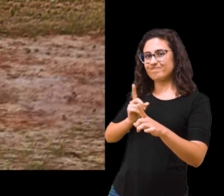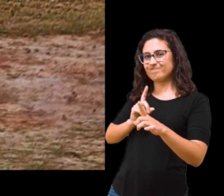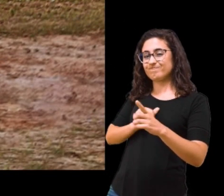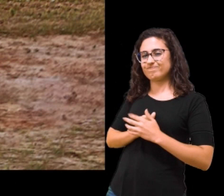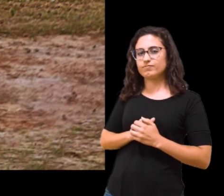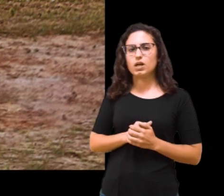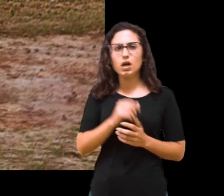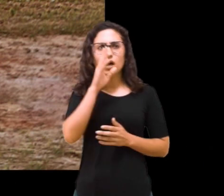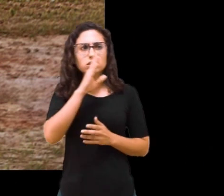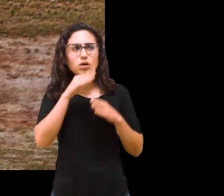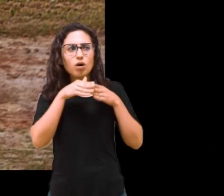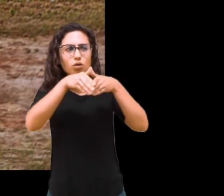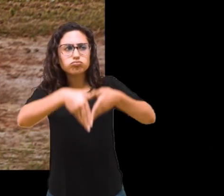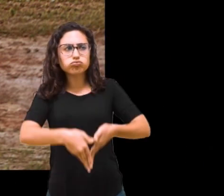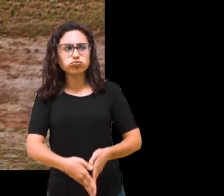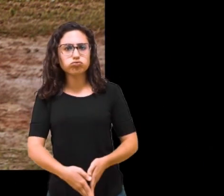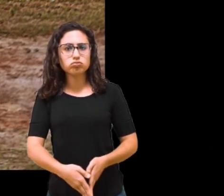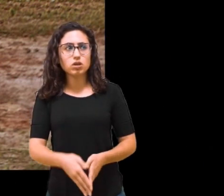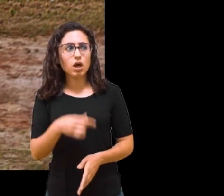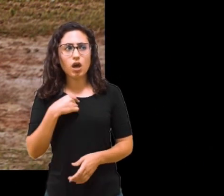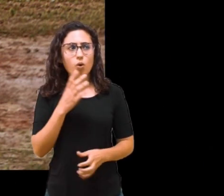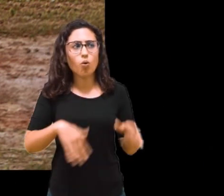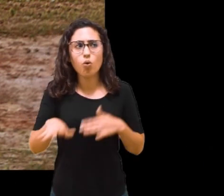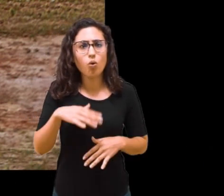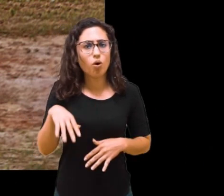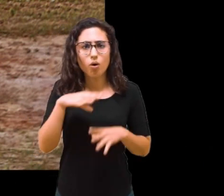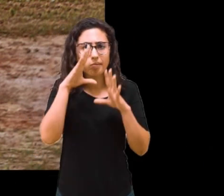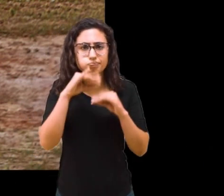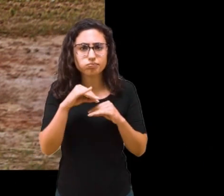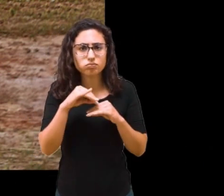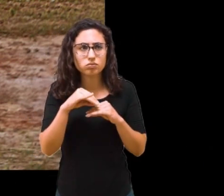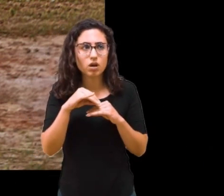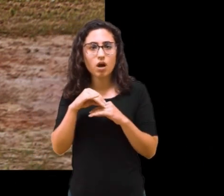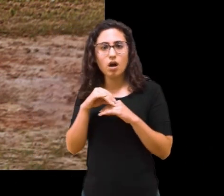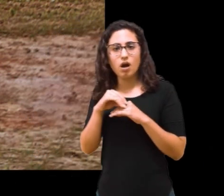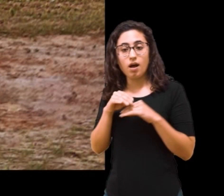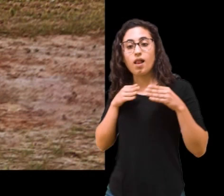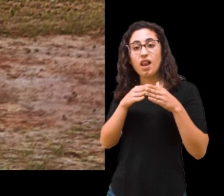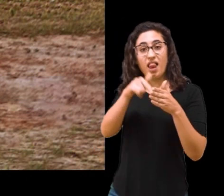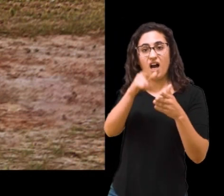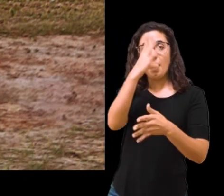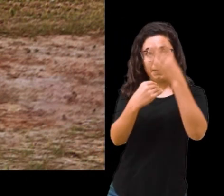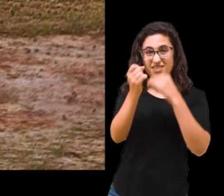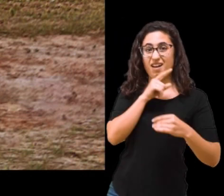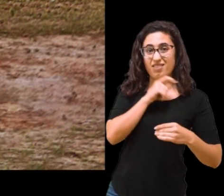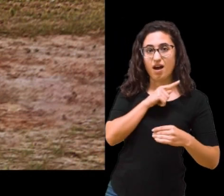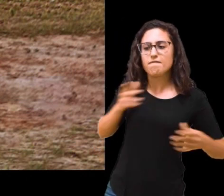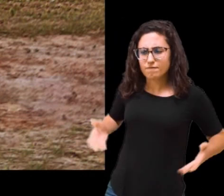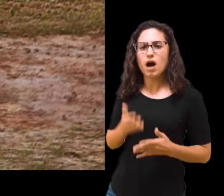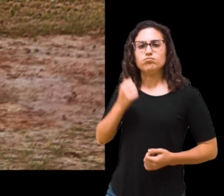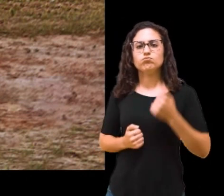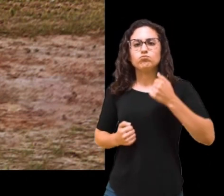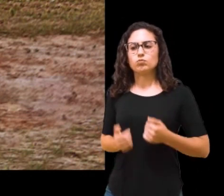E se o barco vai ao fundo? Nós não sabemos nadar. Dentro d'água é que se aprende. À minha frente,